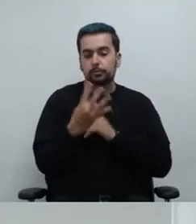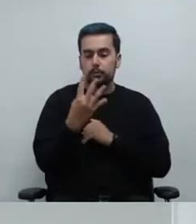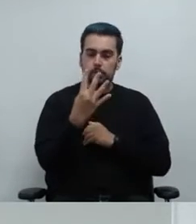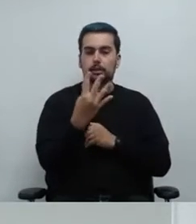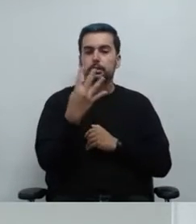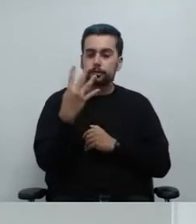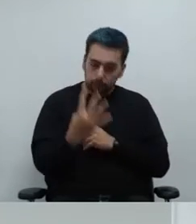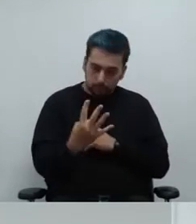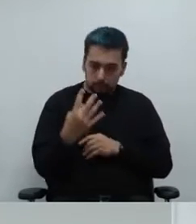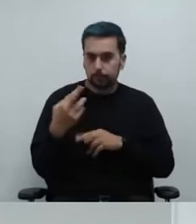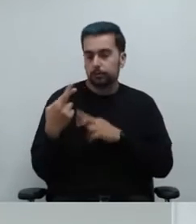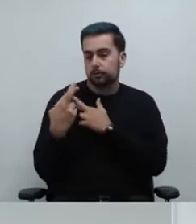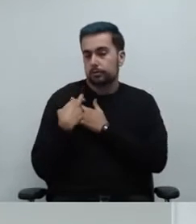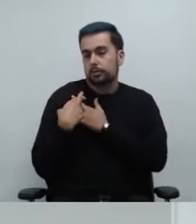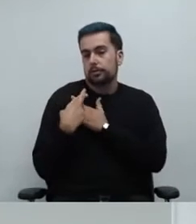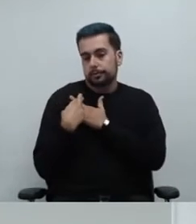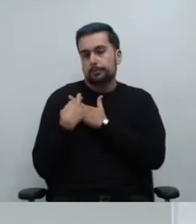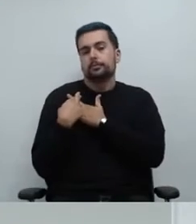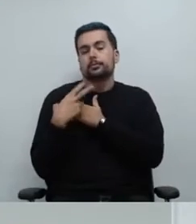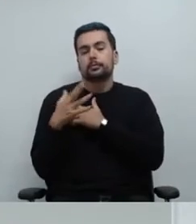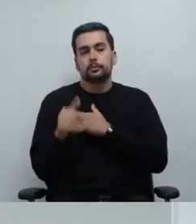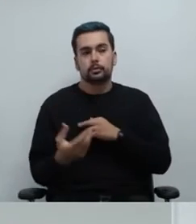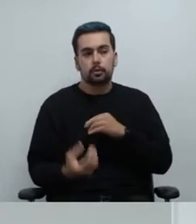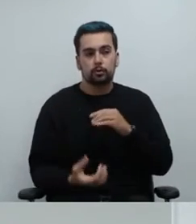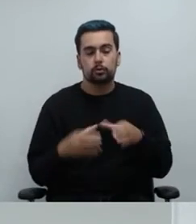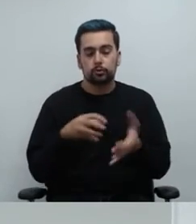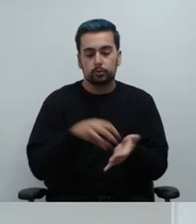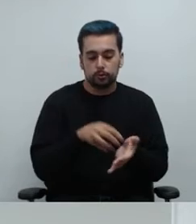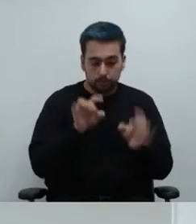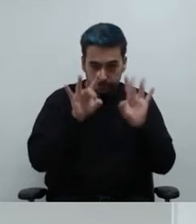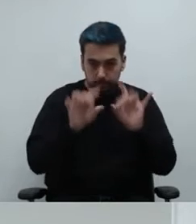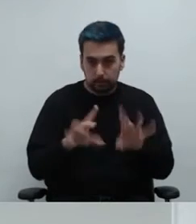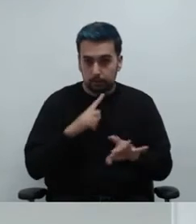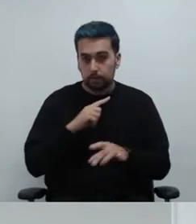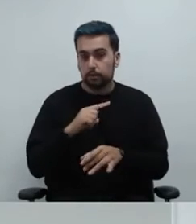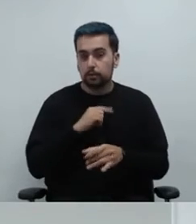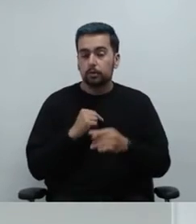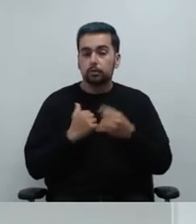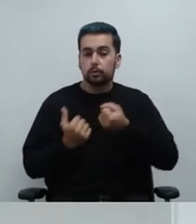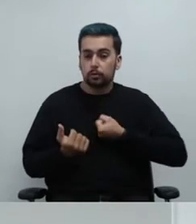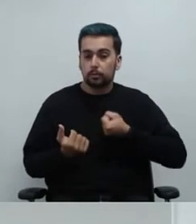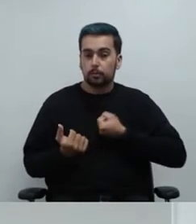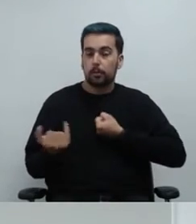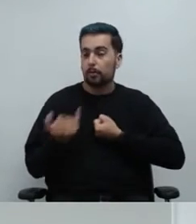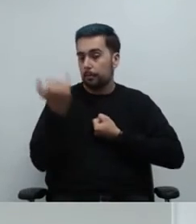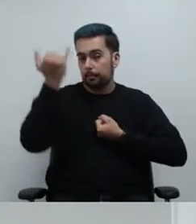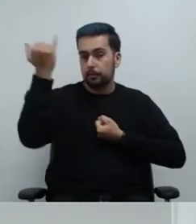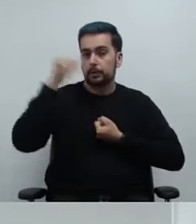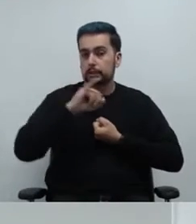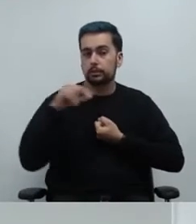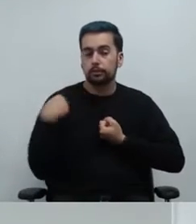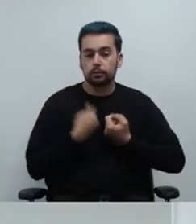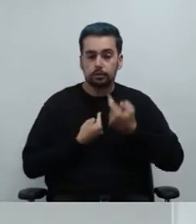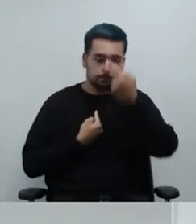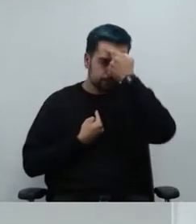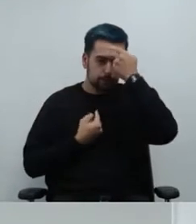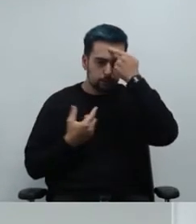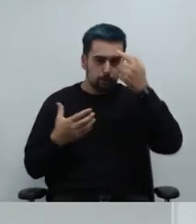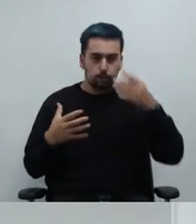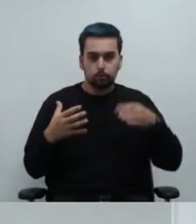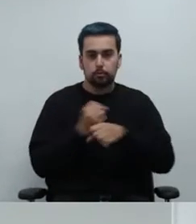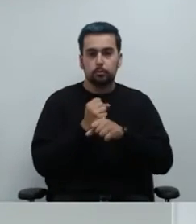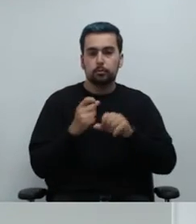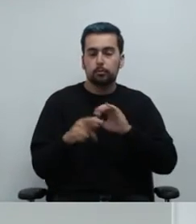Então, o fortalecimento dos núcleos especializados representa um número bastante incipiente se formos pensar no conjunto total de